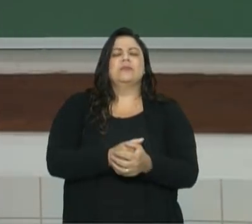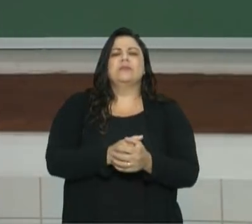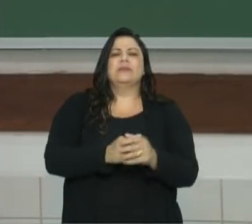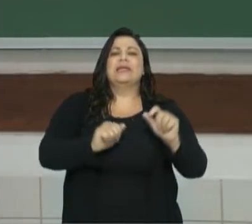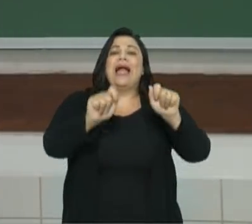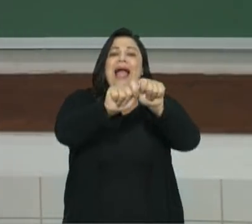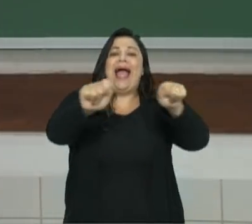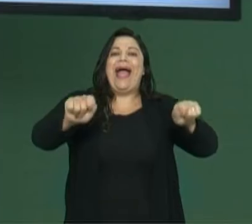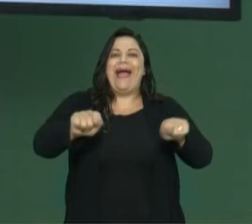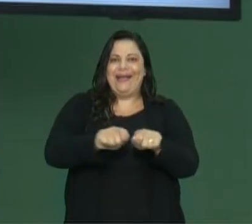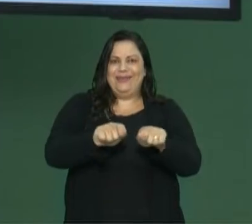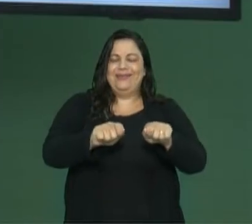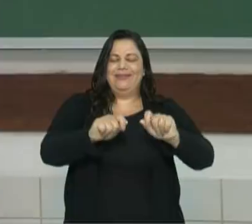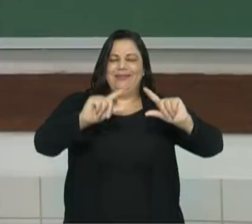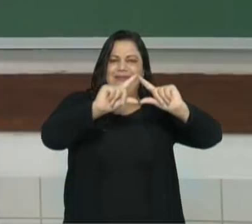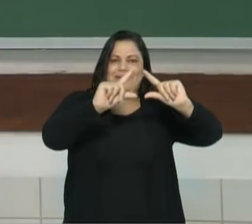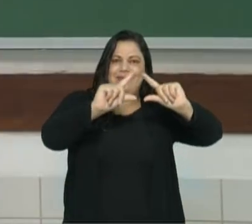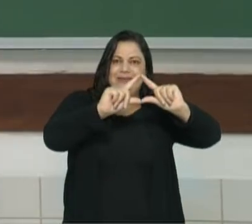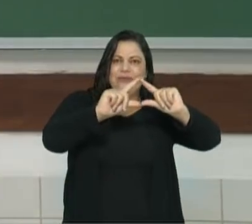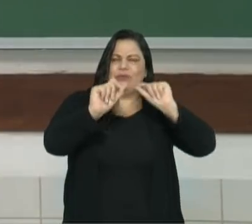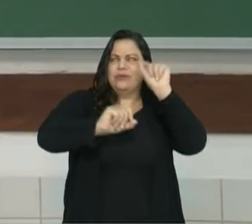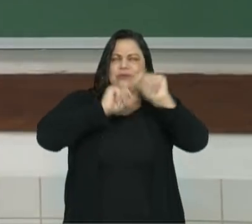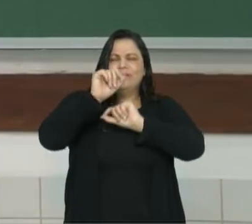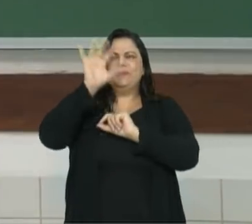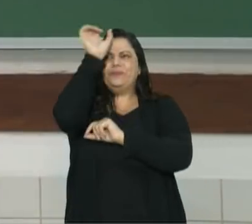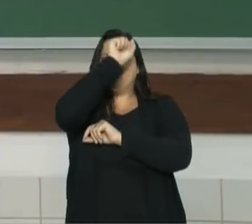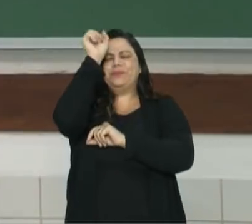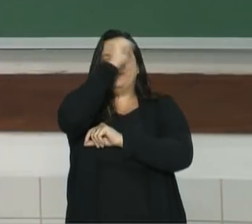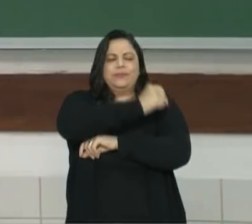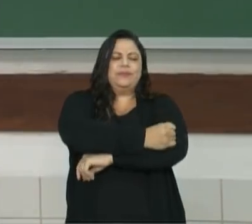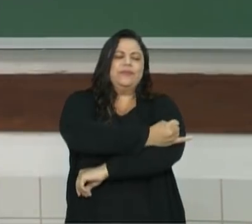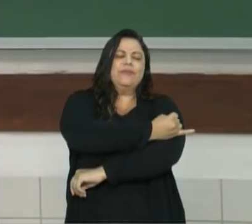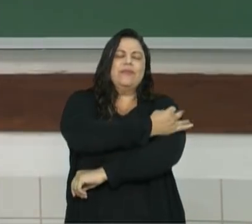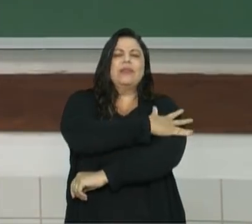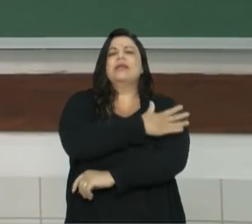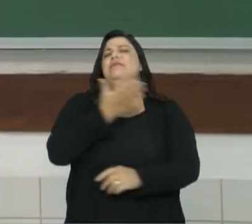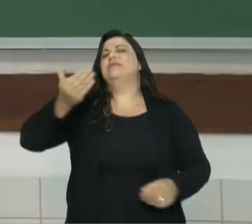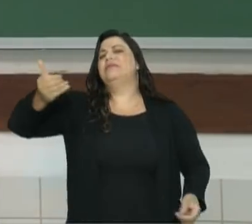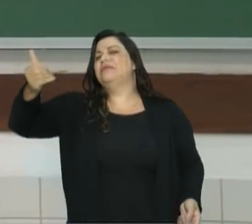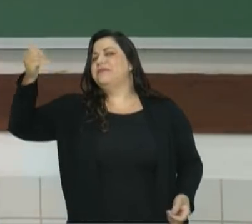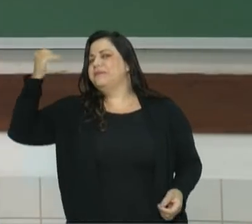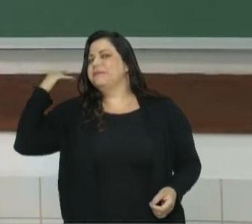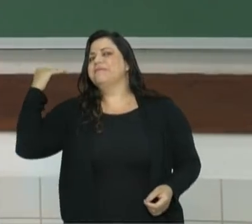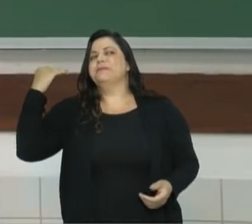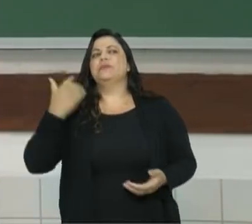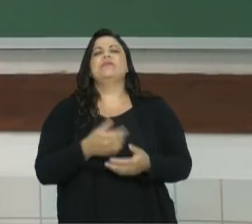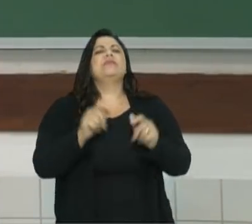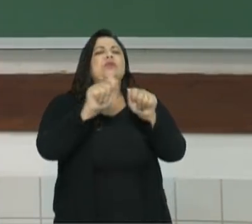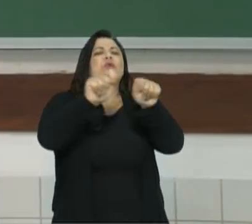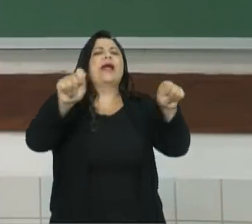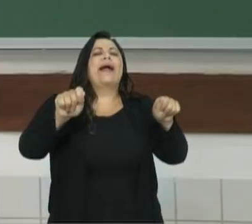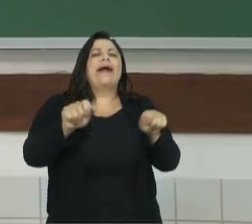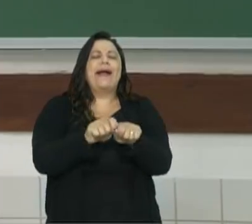triângulo aqui, ó. O que você aprendeu lá nas séries ali, lá no fundamental? Aqui, qual é a área do triângulo?